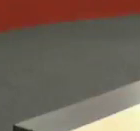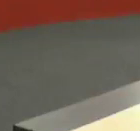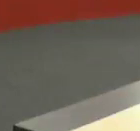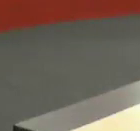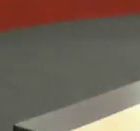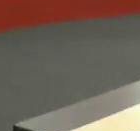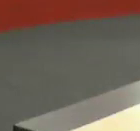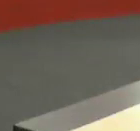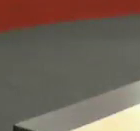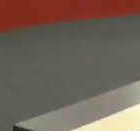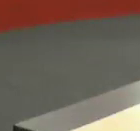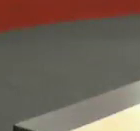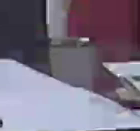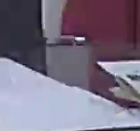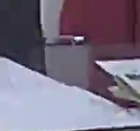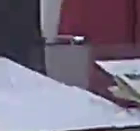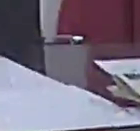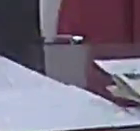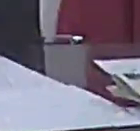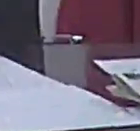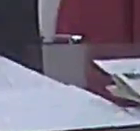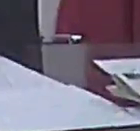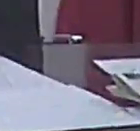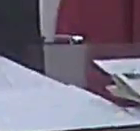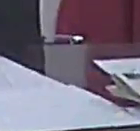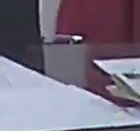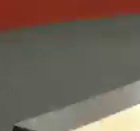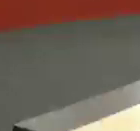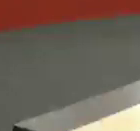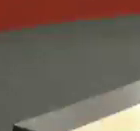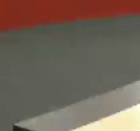Próximo vereador inscrito, vereador Osmar Luiz Ferrari.